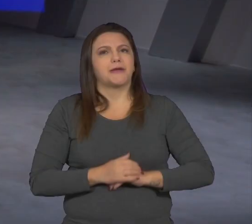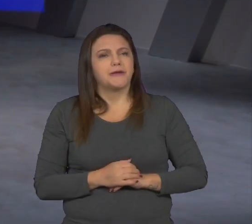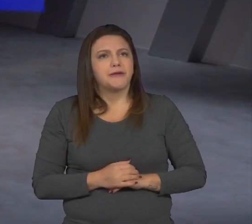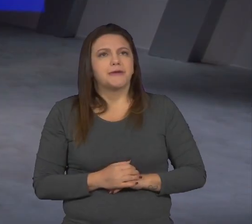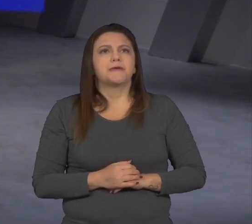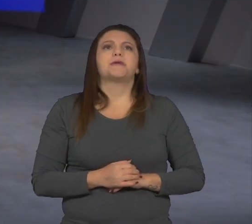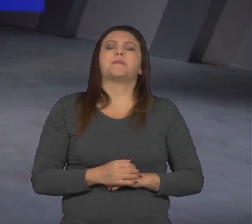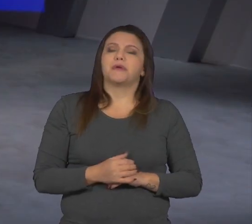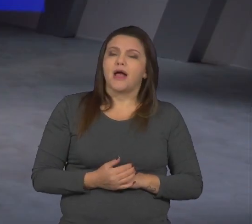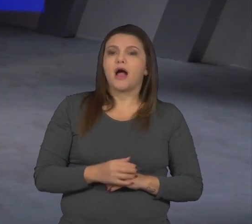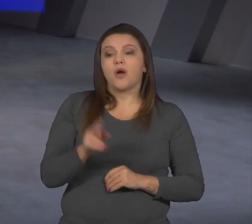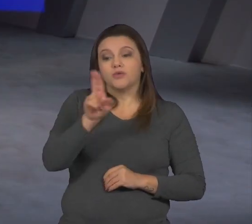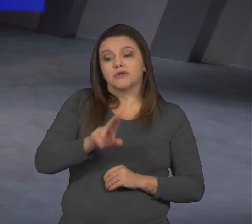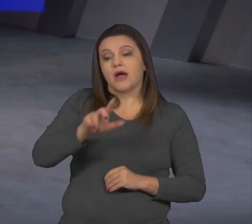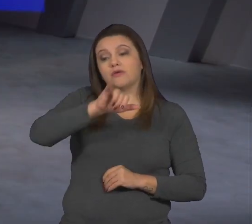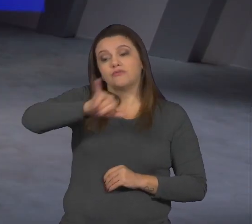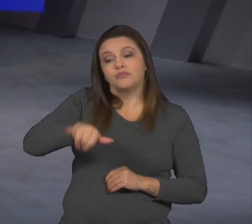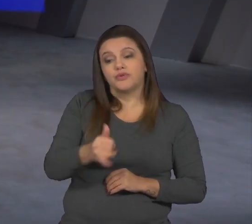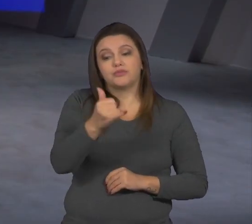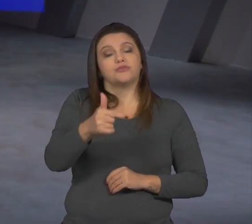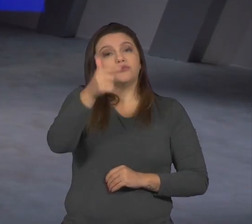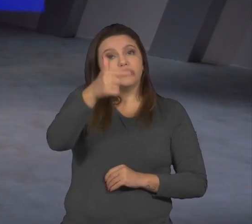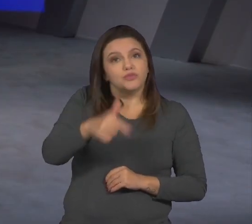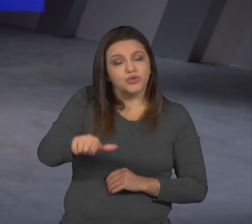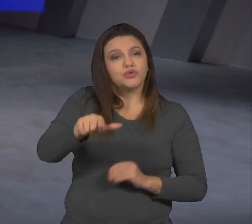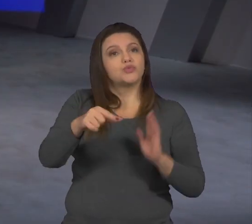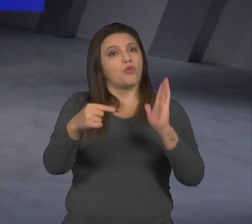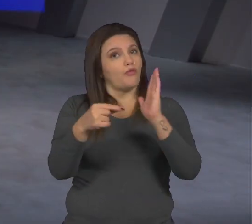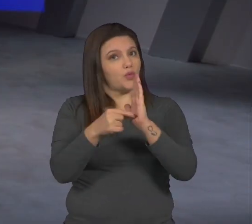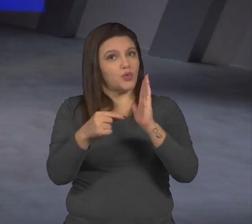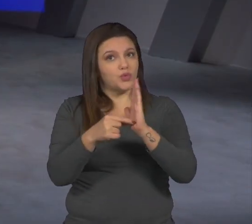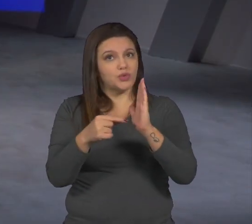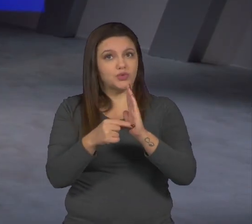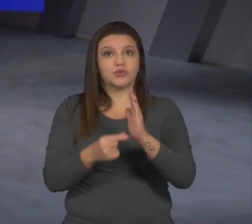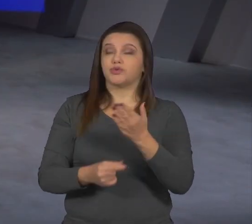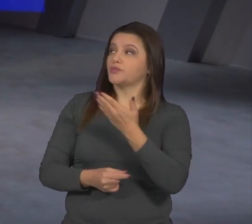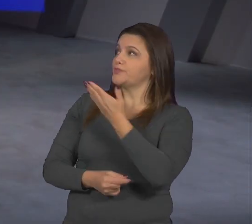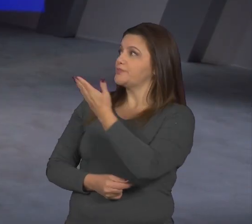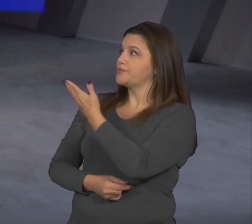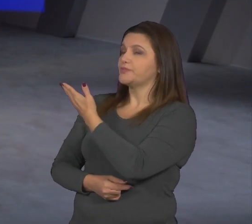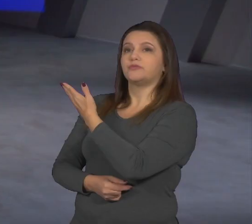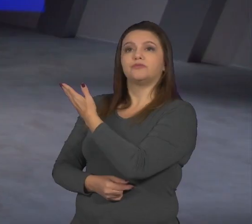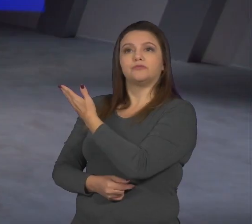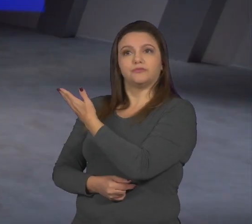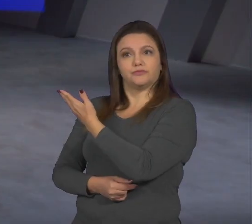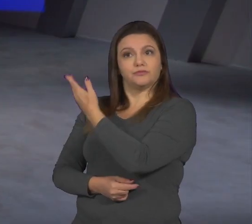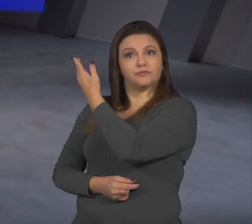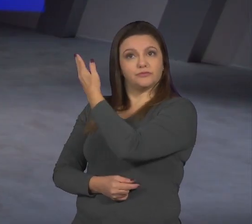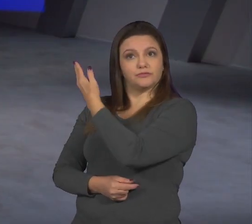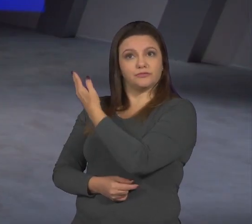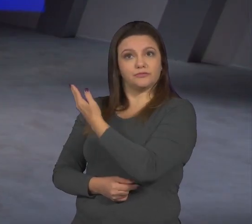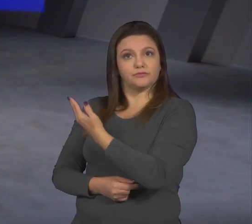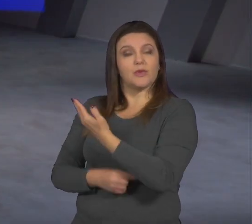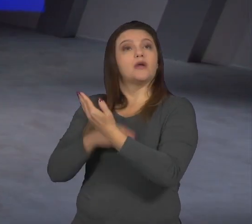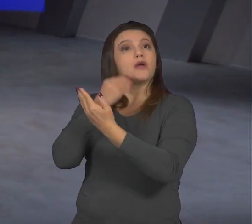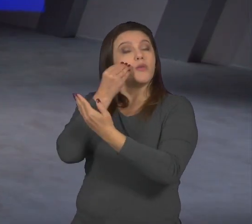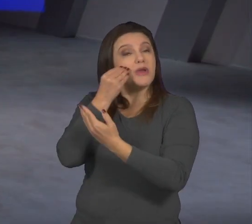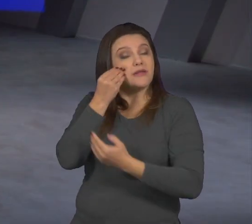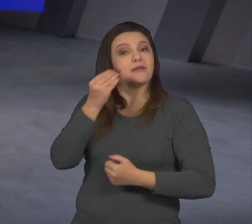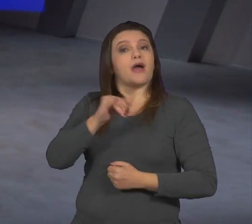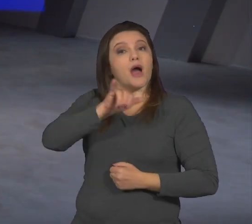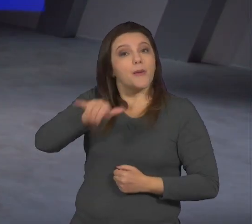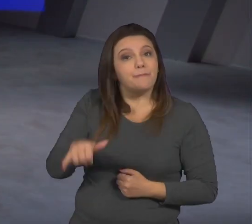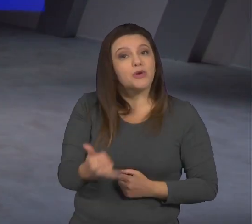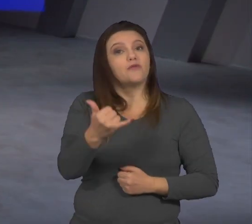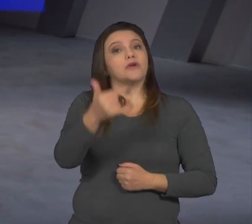Não só para reusar, mas para maximizar esse reuso. Então, vamos tentar reusar o máximo possível software que já